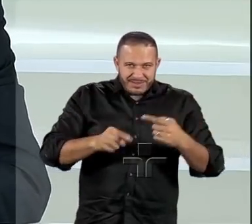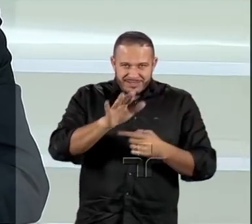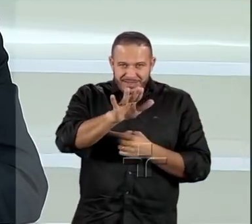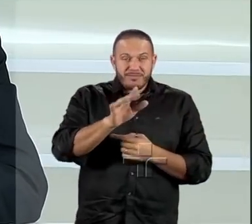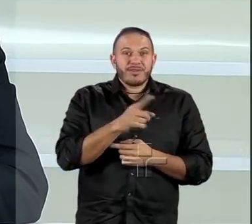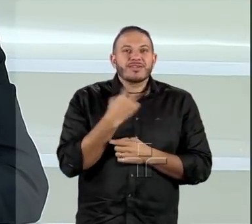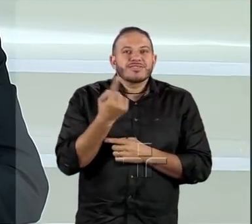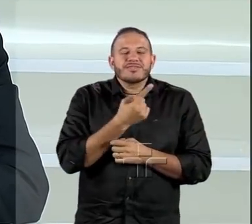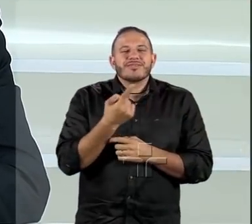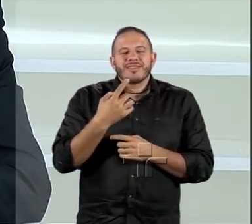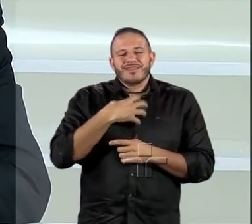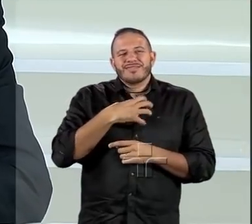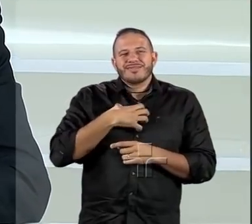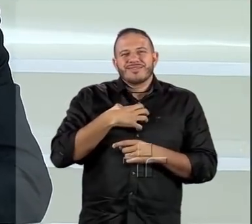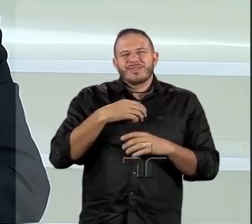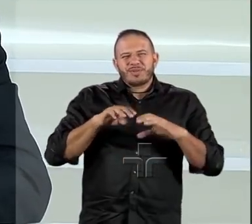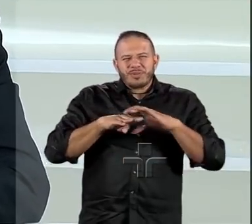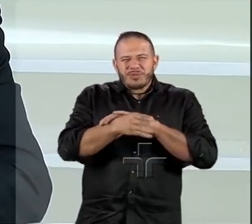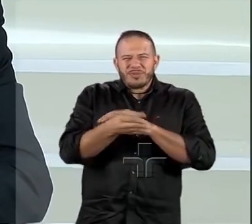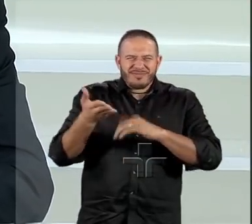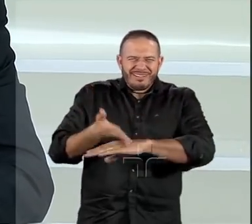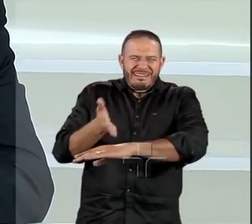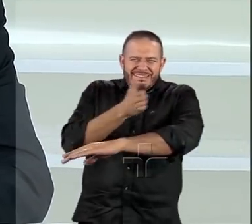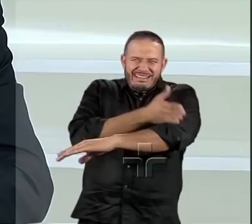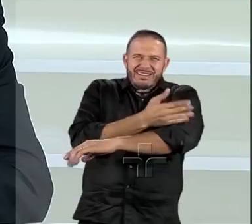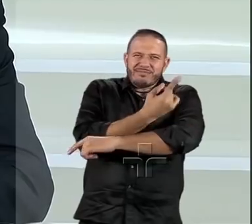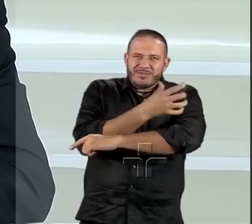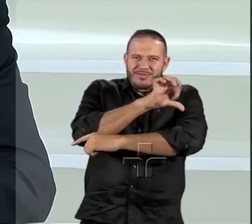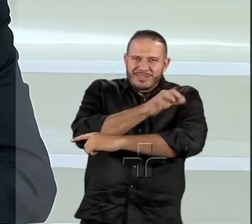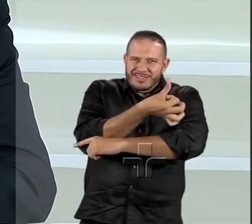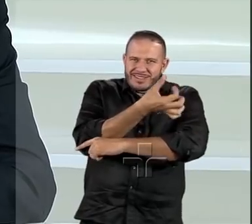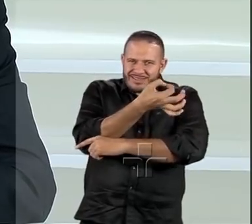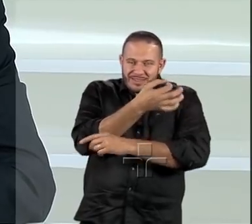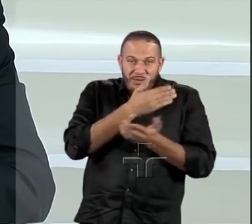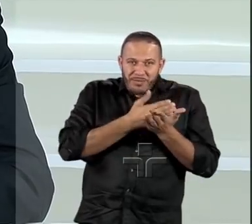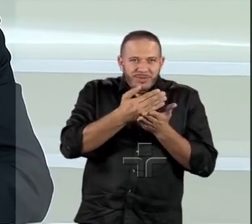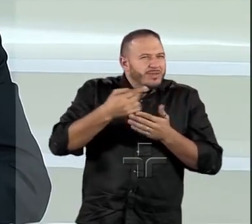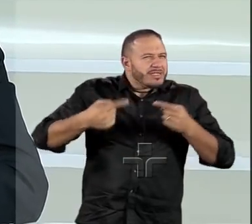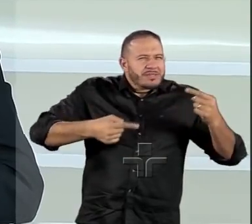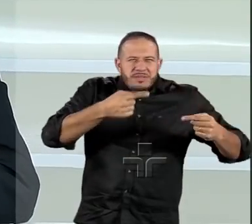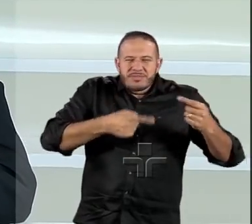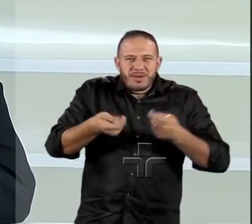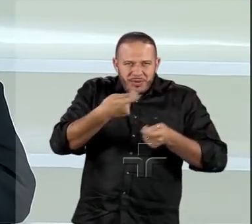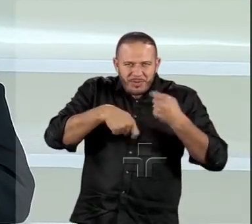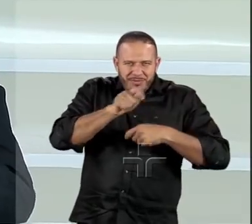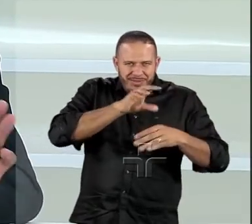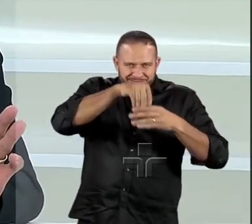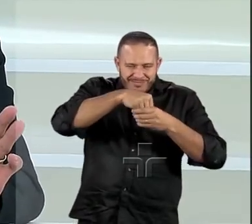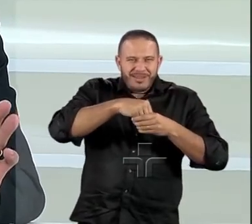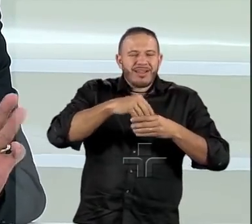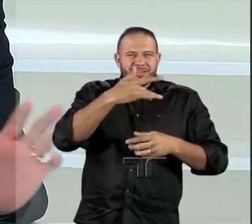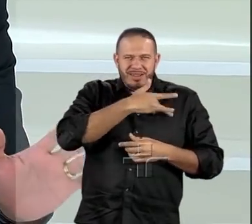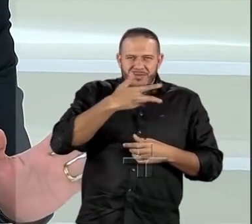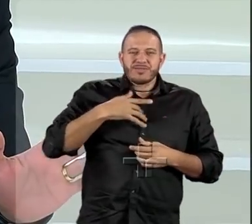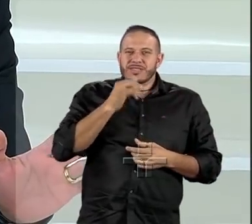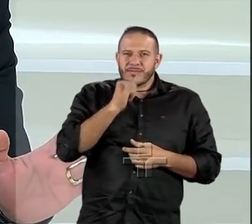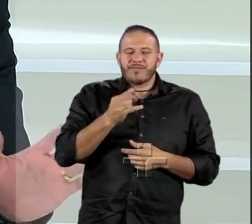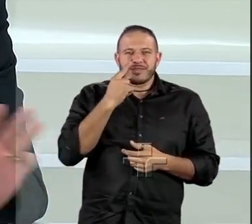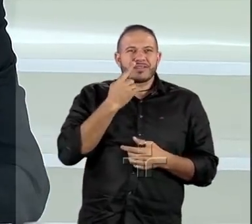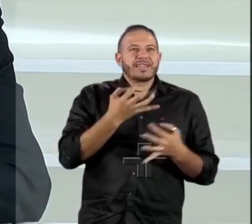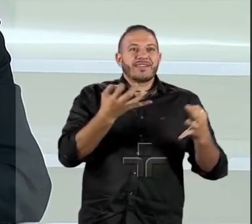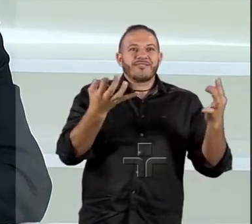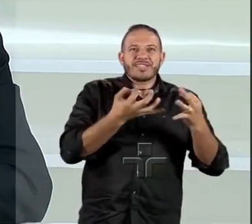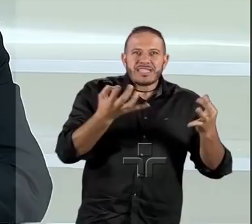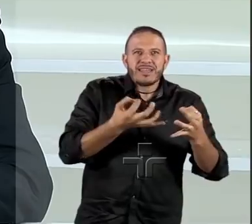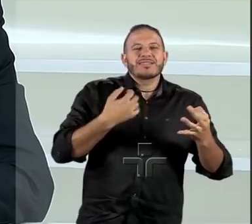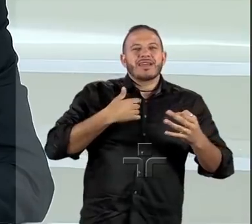gente costuma, desde a década de 60, quando a gente começou a discutir a economia da saúde, a gente costuma sempre traduzir a eficiência como fazer mais